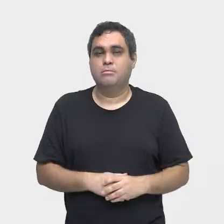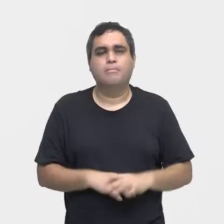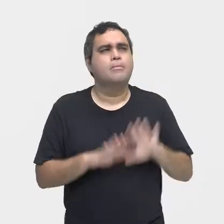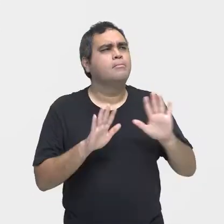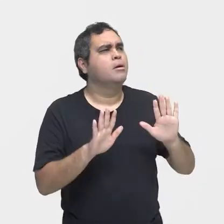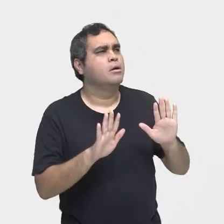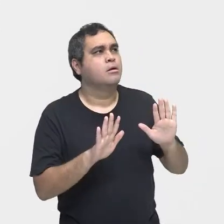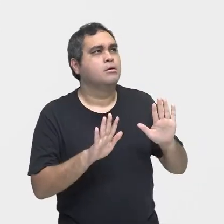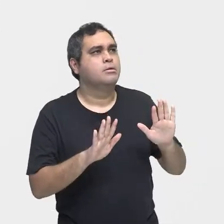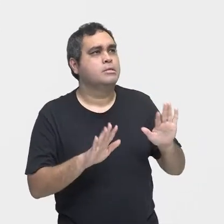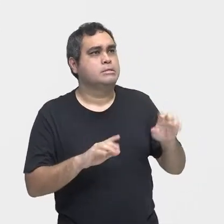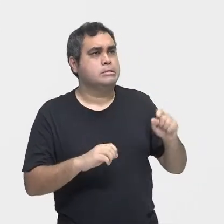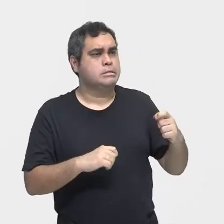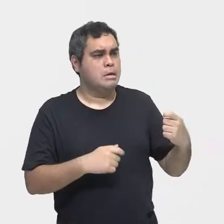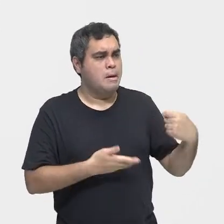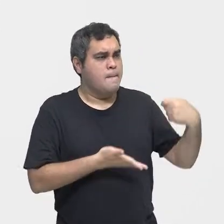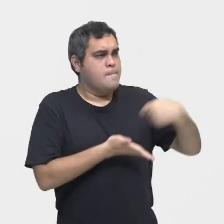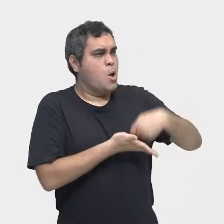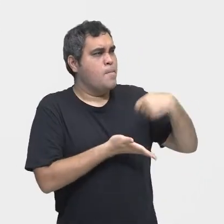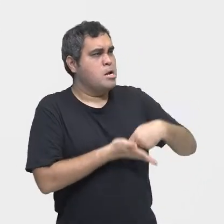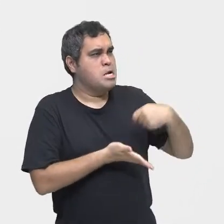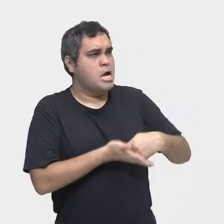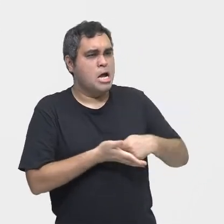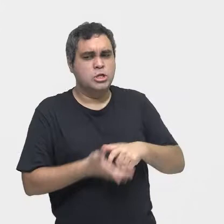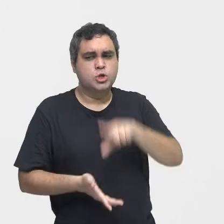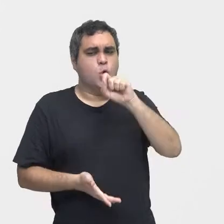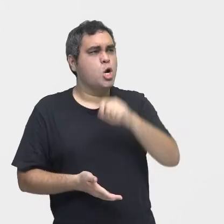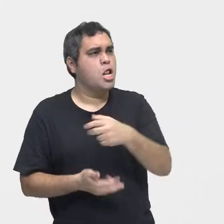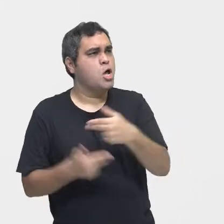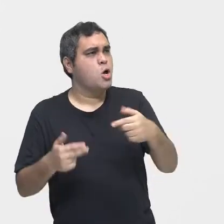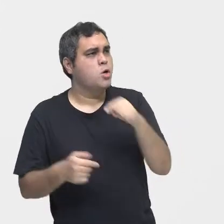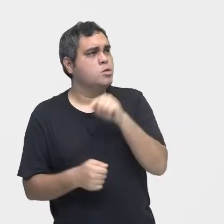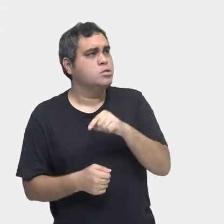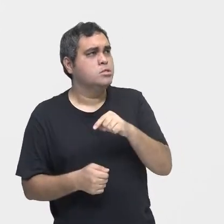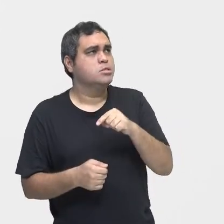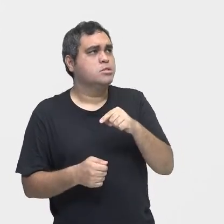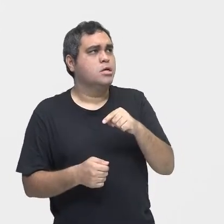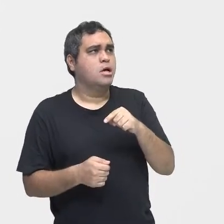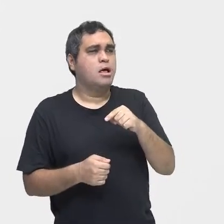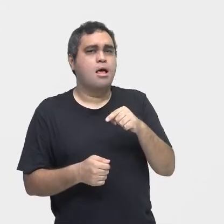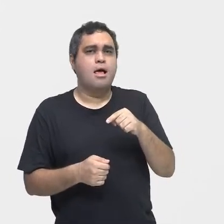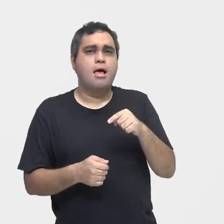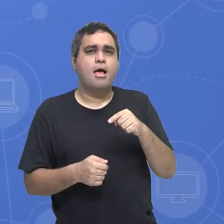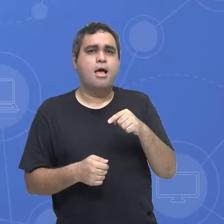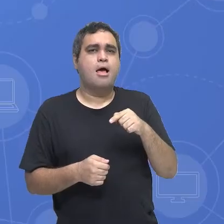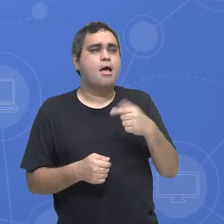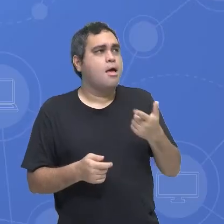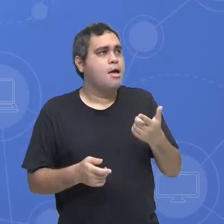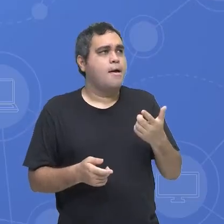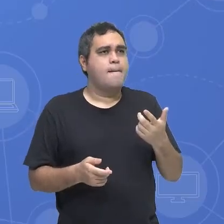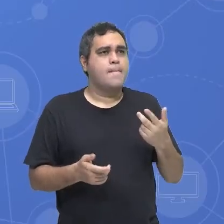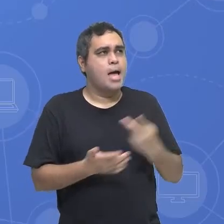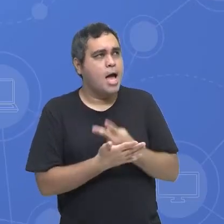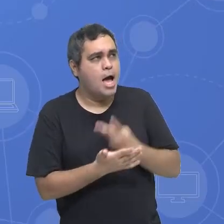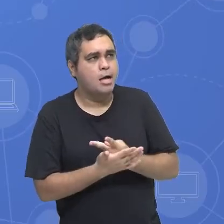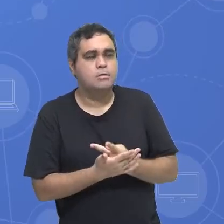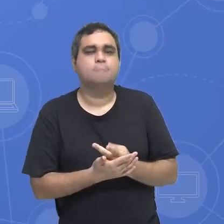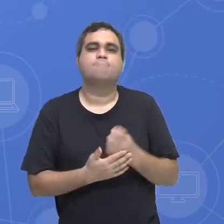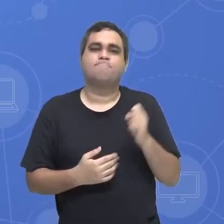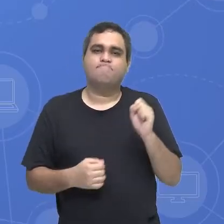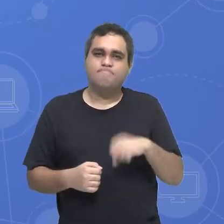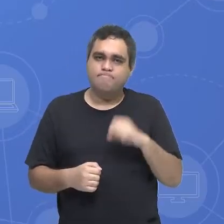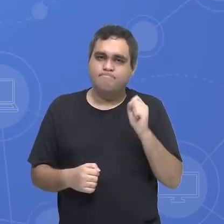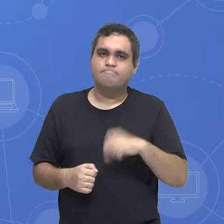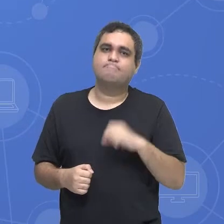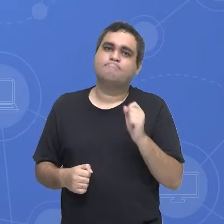que se me obrigarem a fazer uma coisa, essa ação pode ser, é isso mesmo que eu estou tentando dizer, essa ação pode